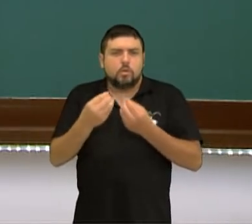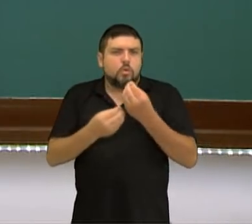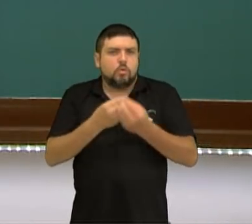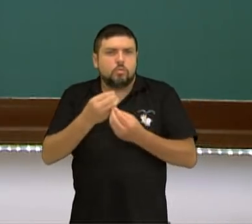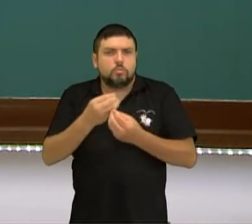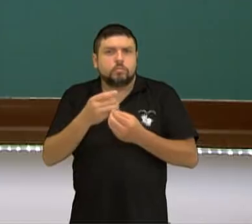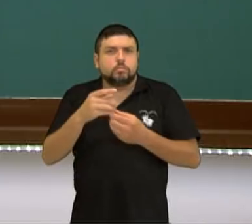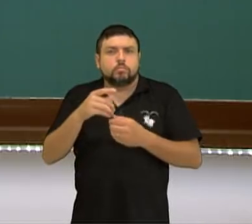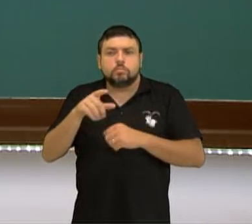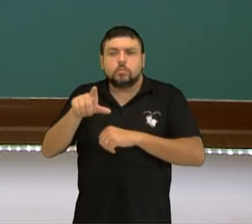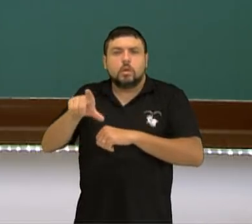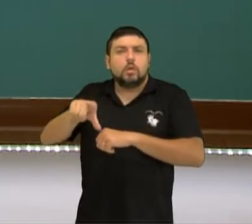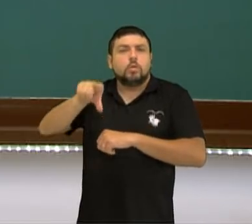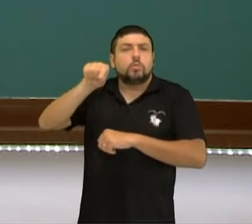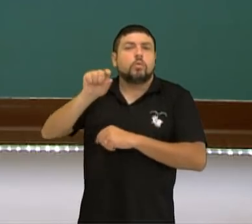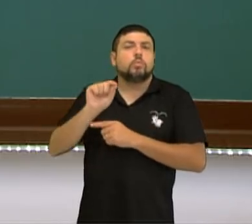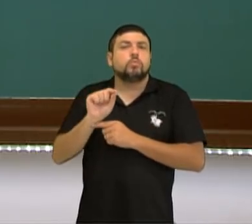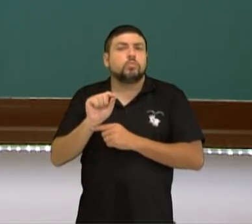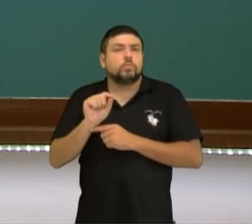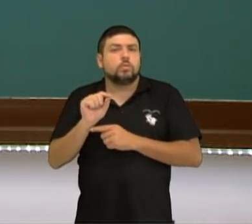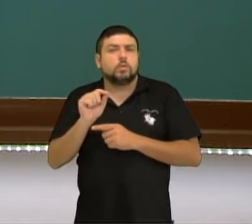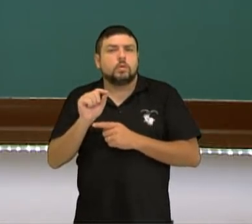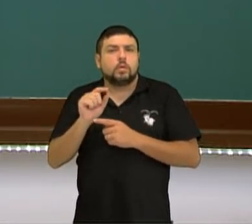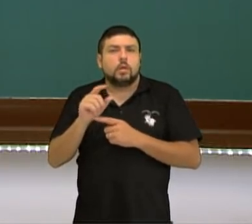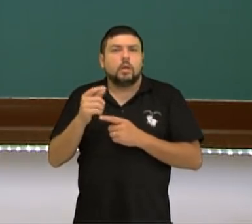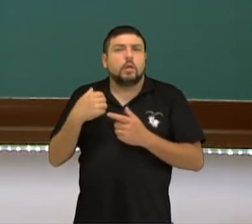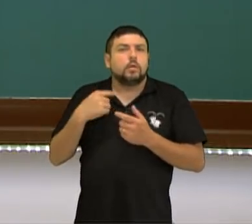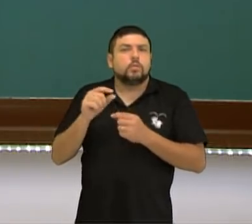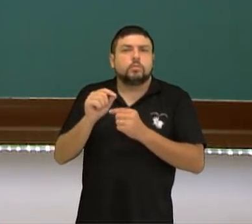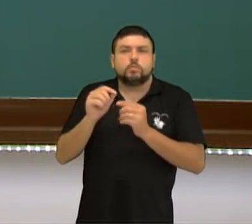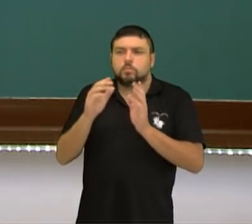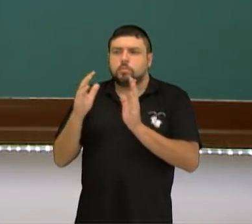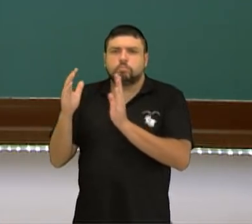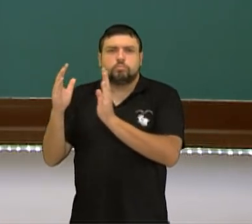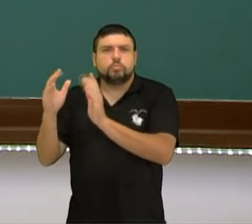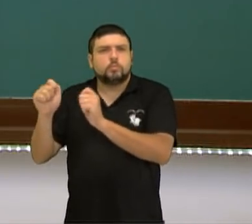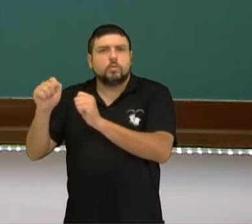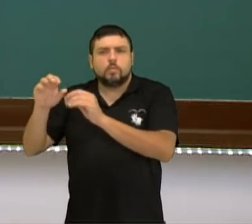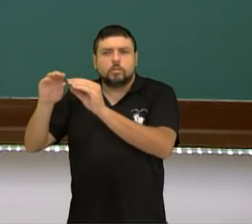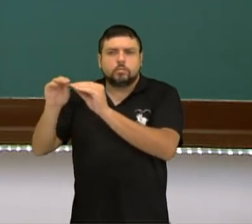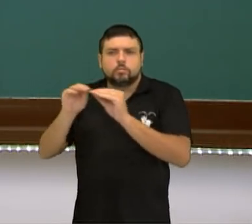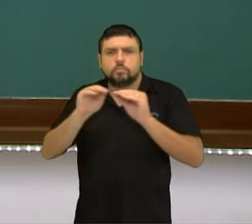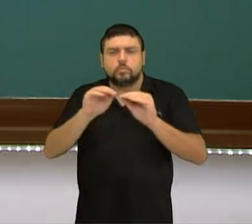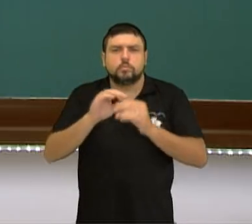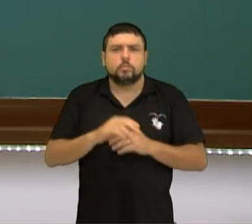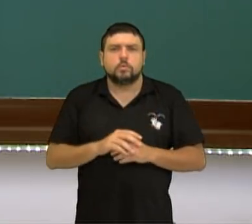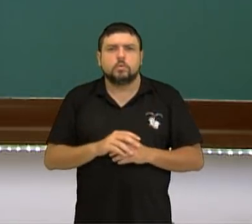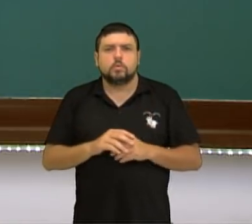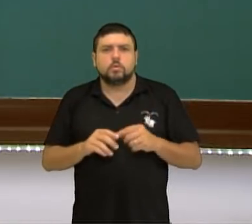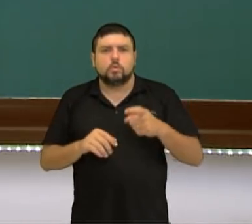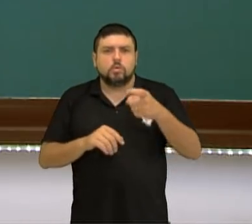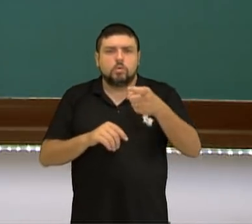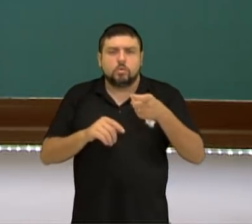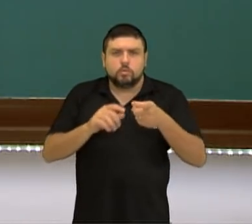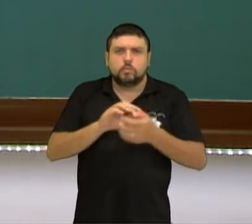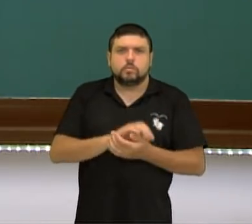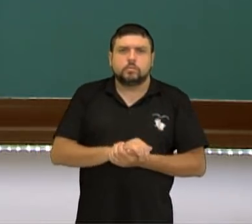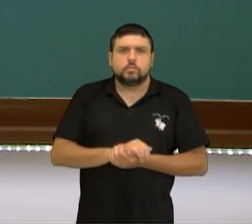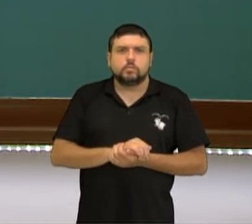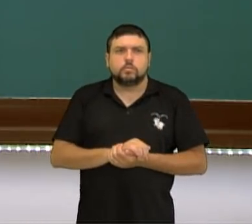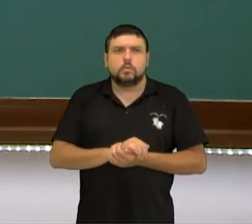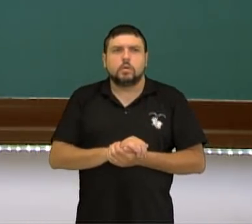convenientemente, de acordo com aquilo que o domínio possa oferecer, tá? X, conjunto domínio, com